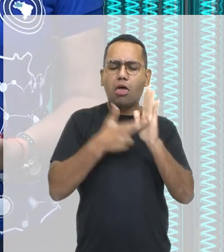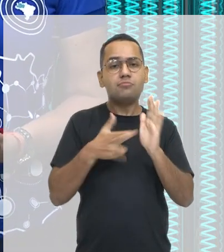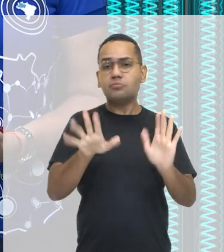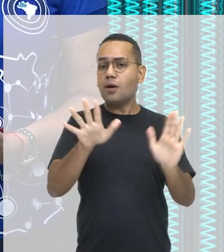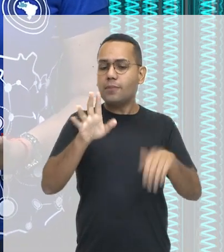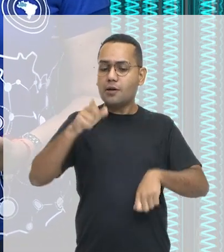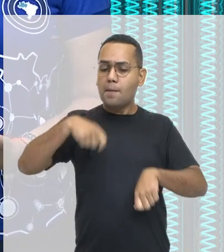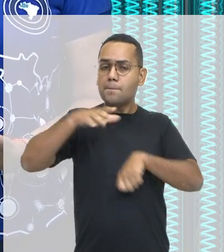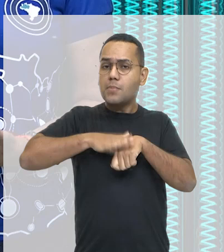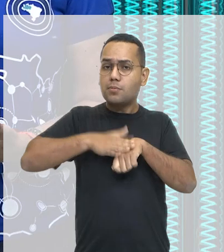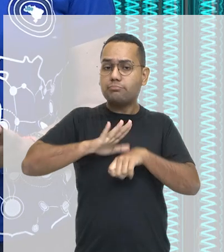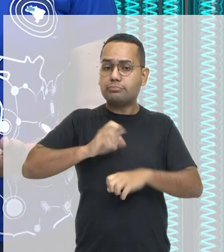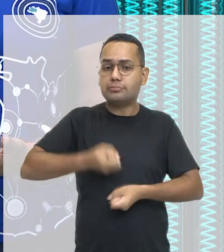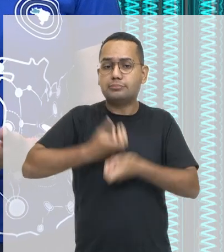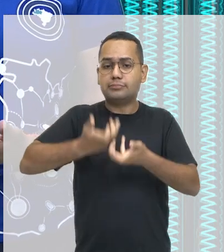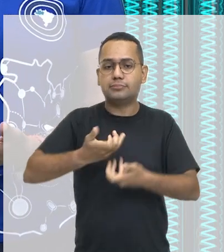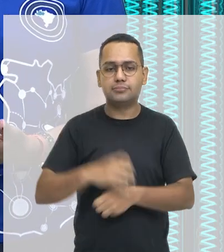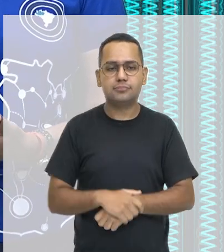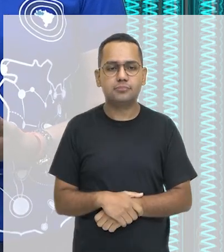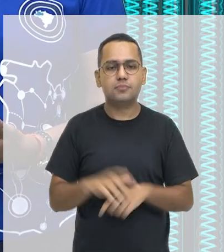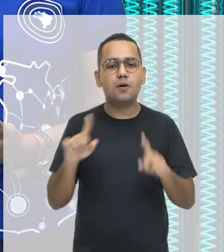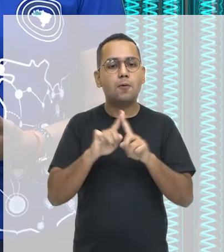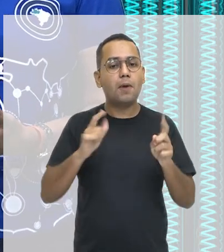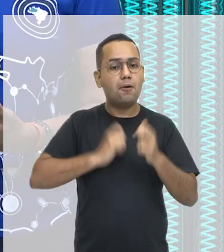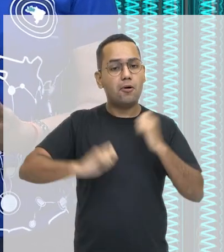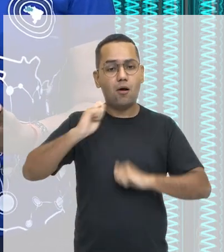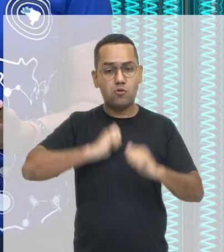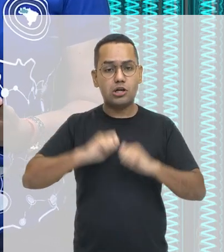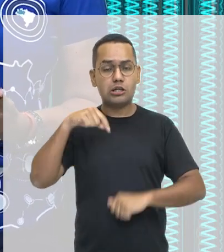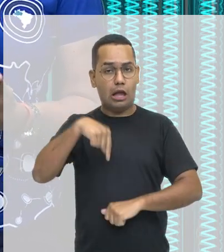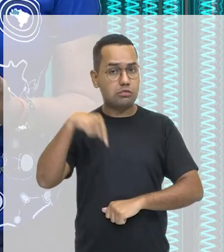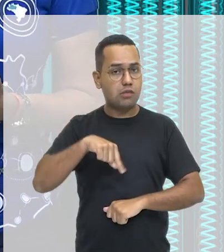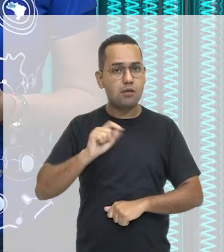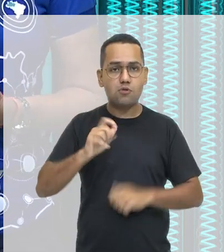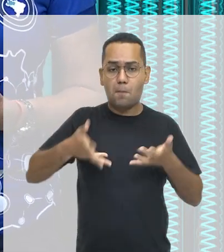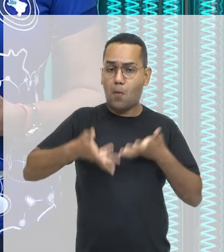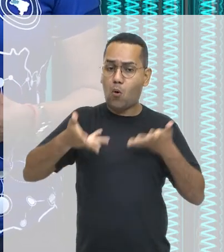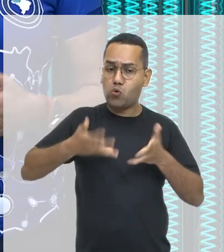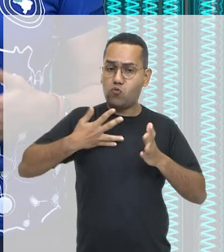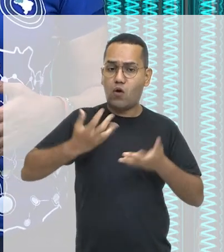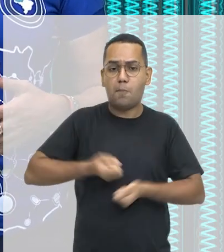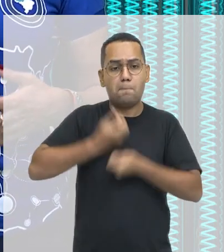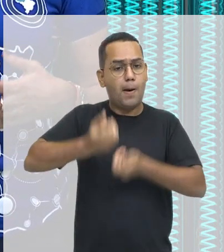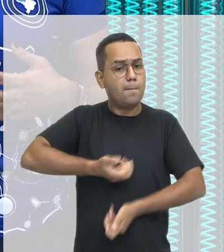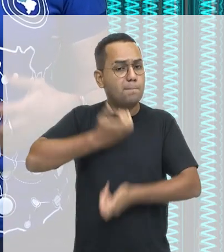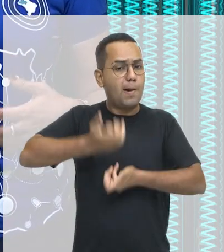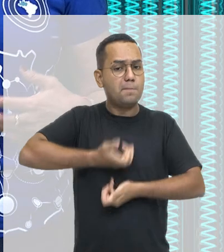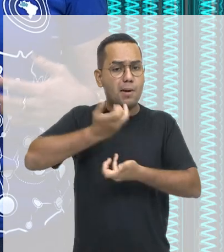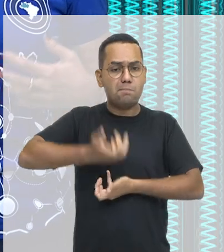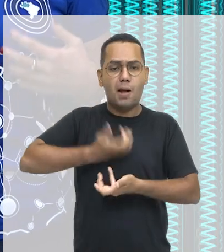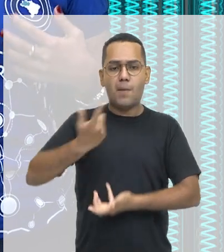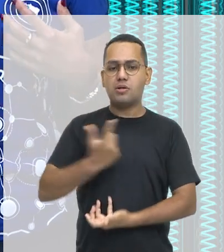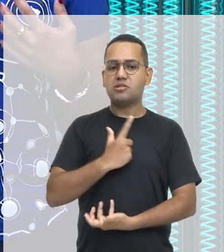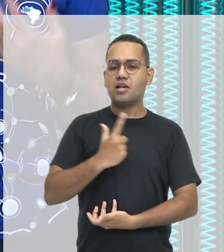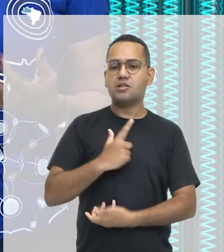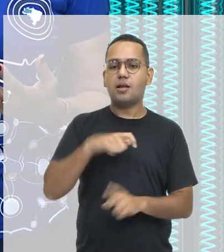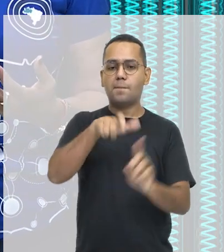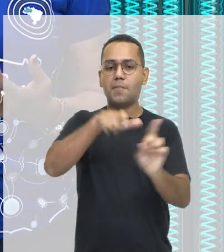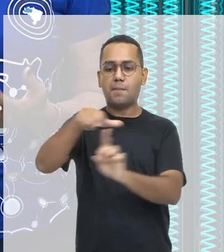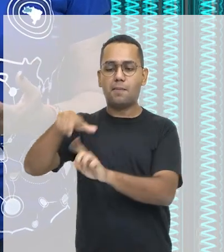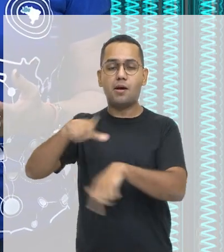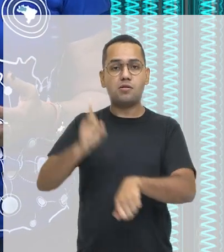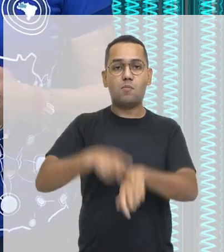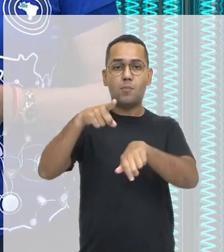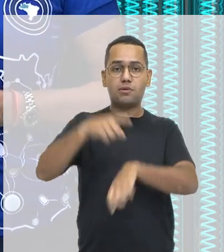são incentivados a responder de forma espontânea a estímulos, construindo cenas e personagens em